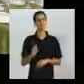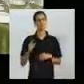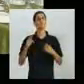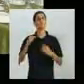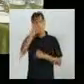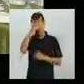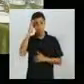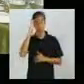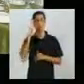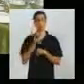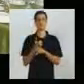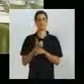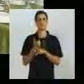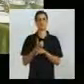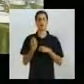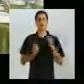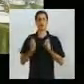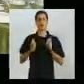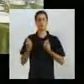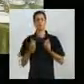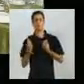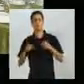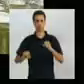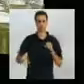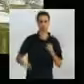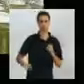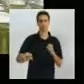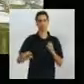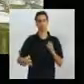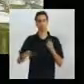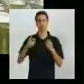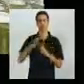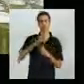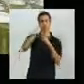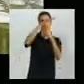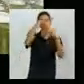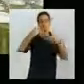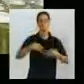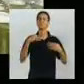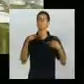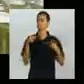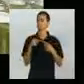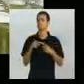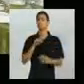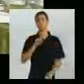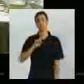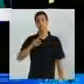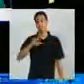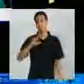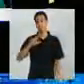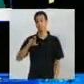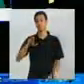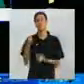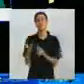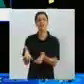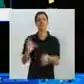piloto, e daí também mensurar a importância do Aeroclube, quando eles formam um piloto e podem dar esse